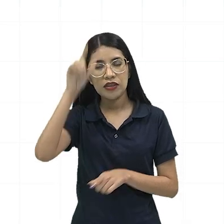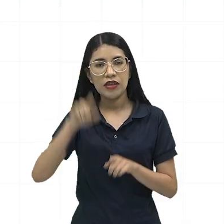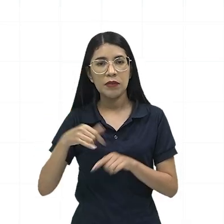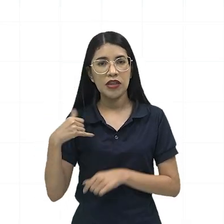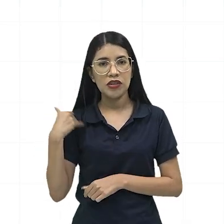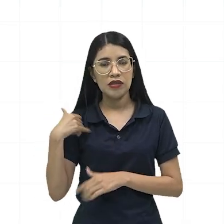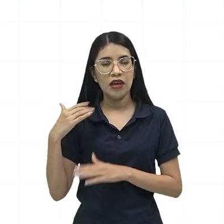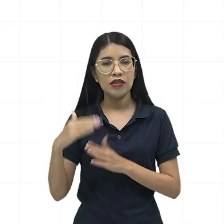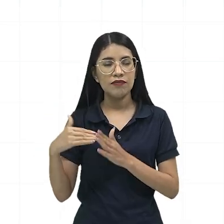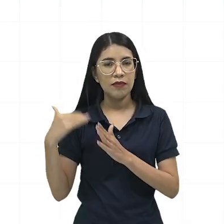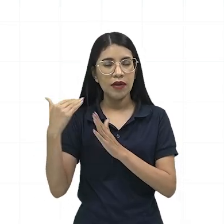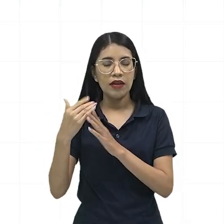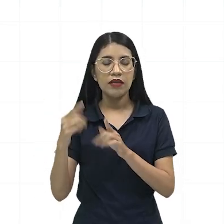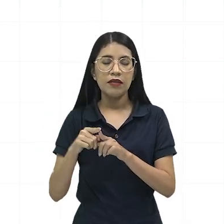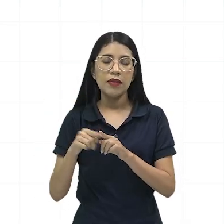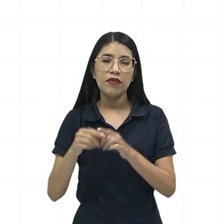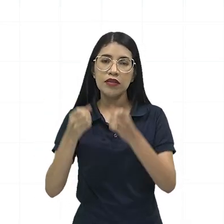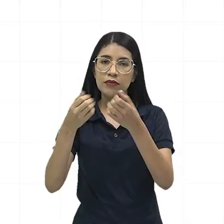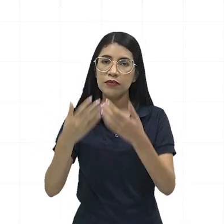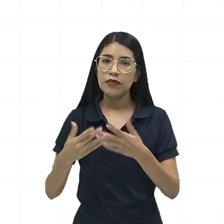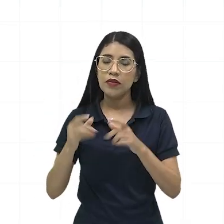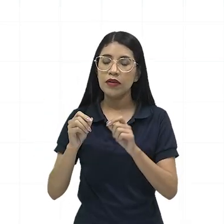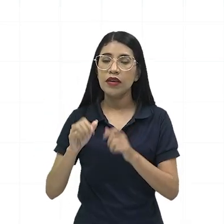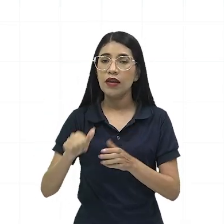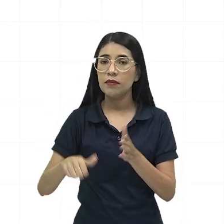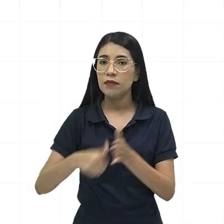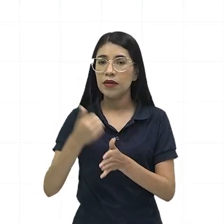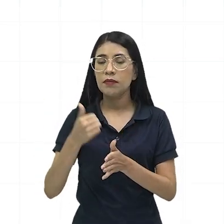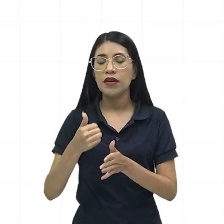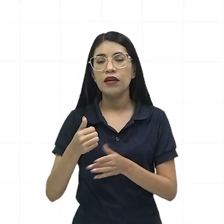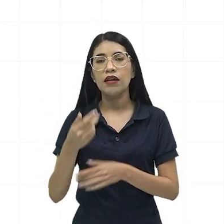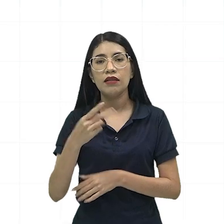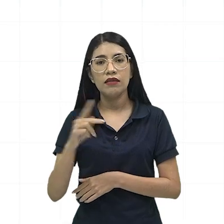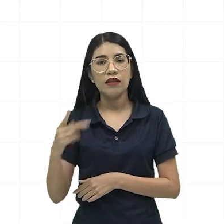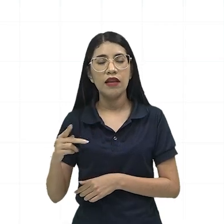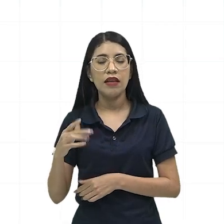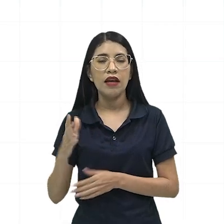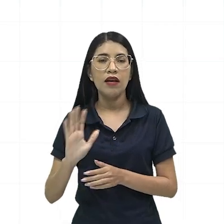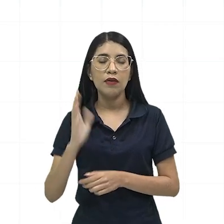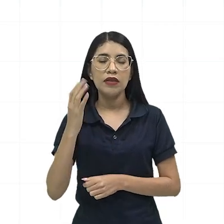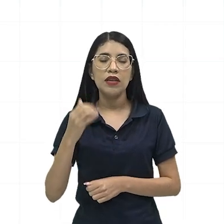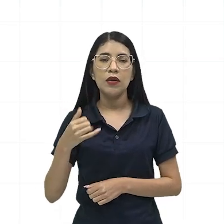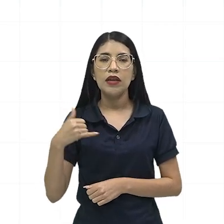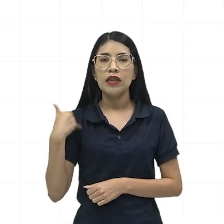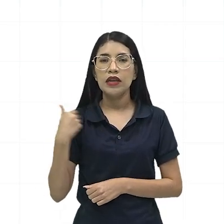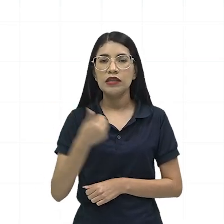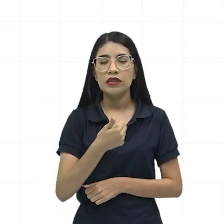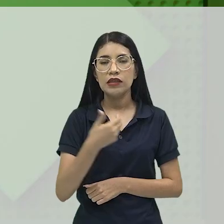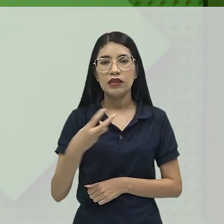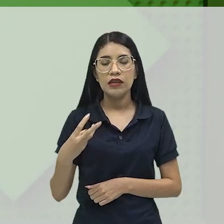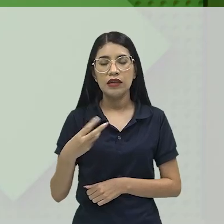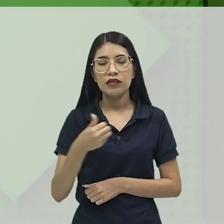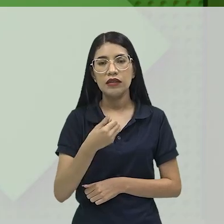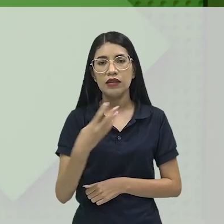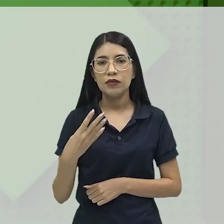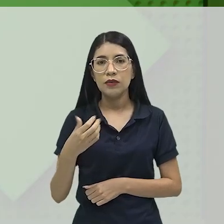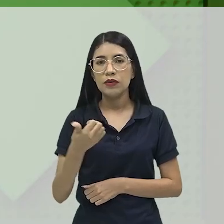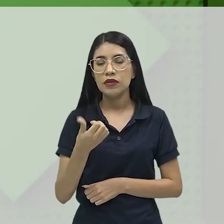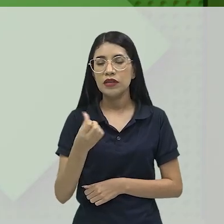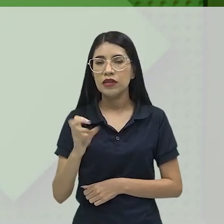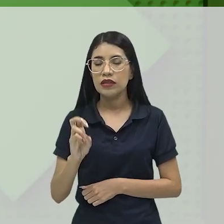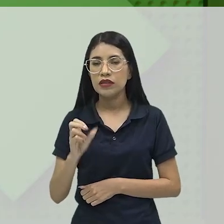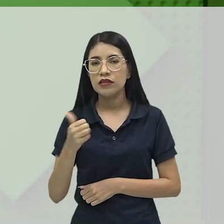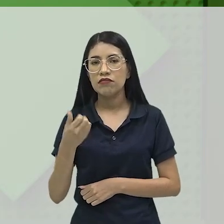outra geração, elas vão dizer que a primeira menstruação ocorreu aos 13, aos 14, aos 15,